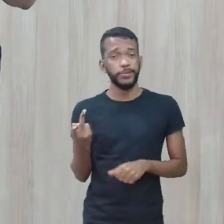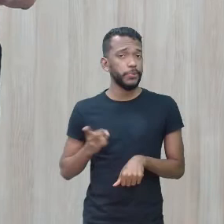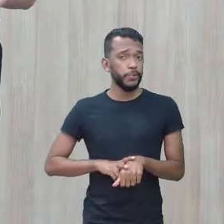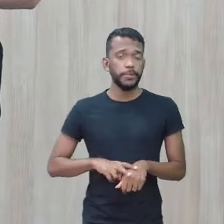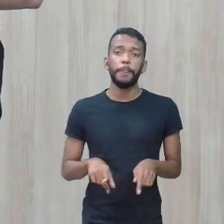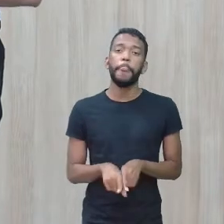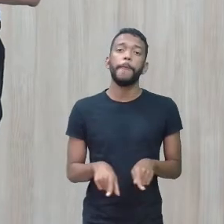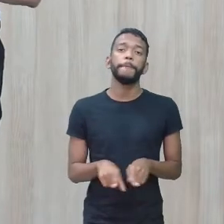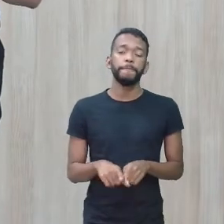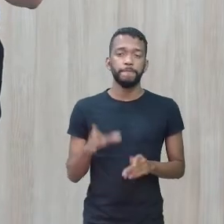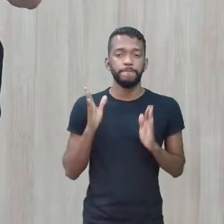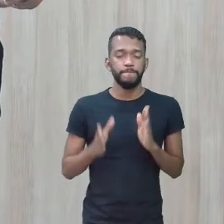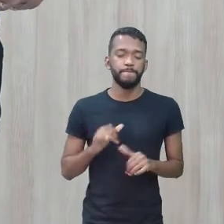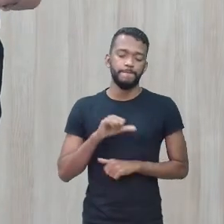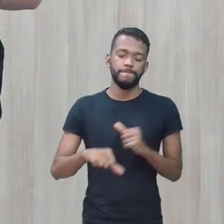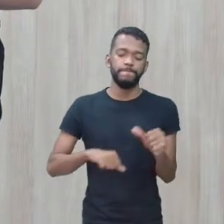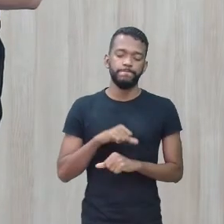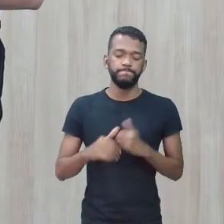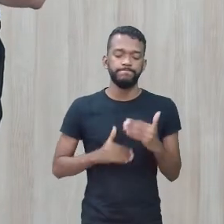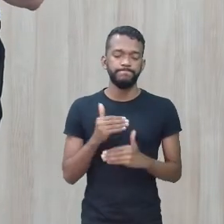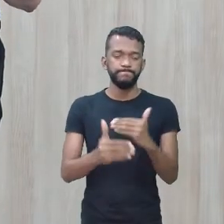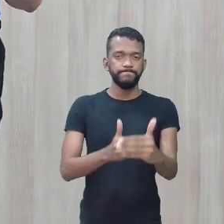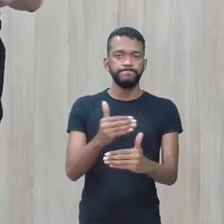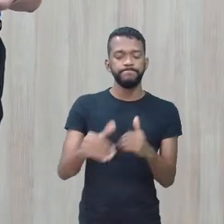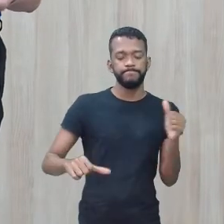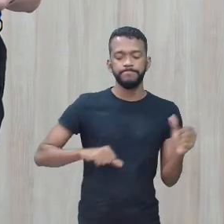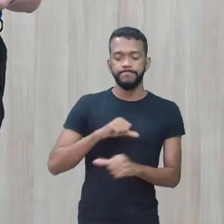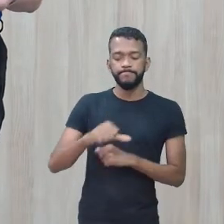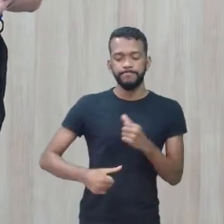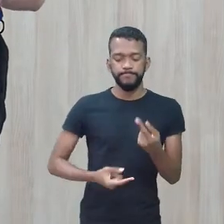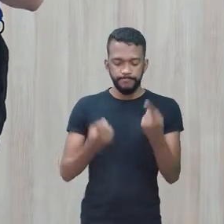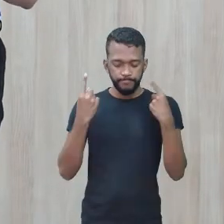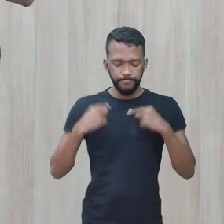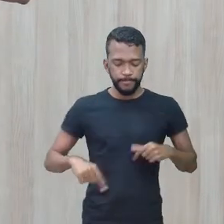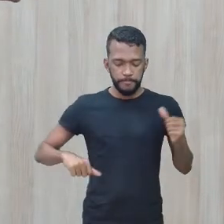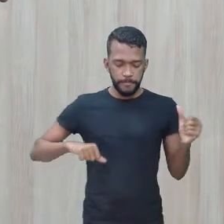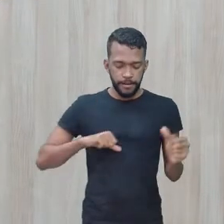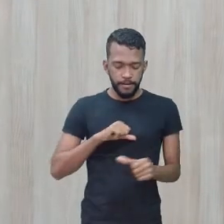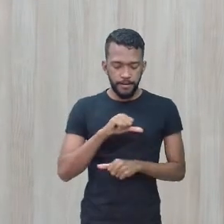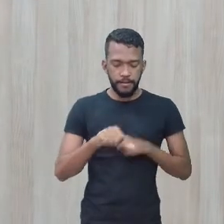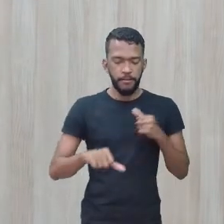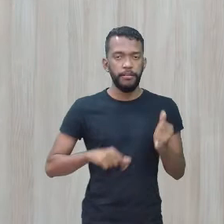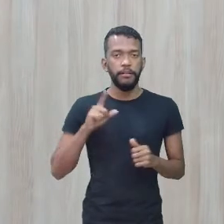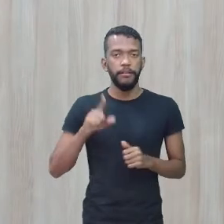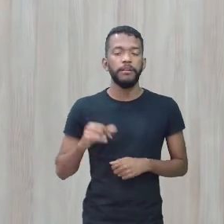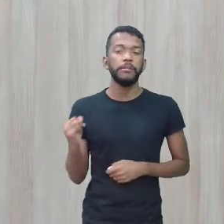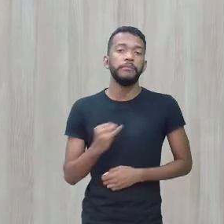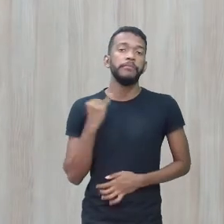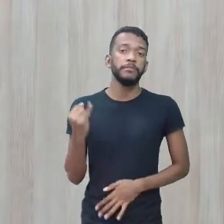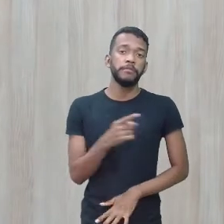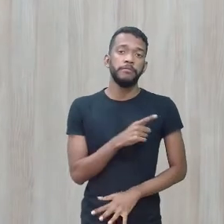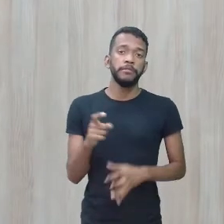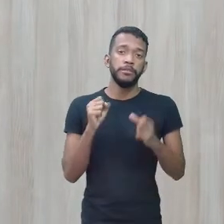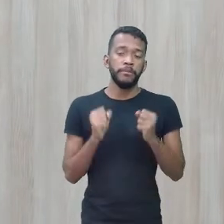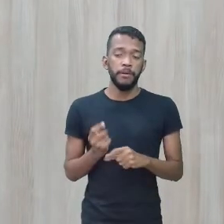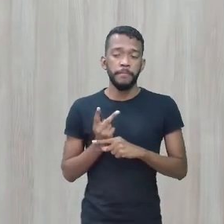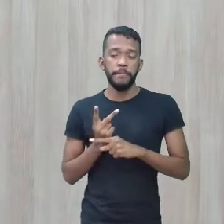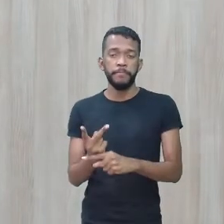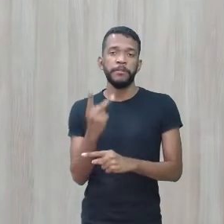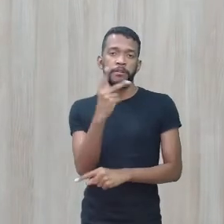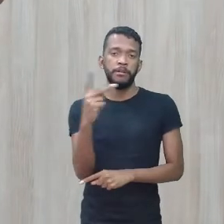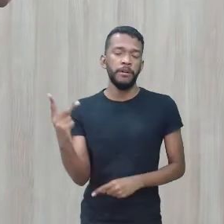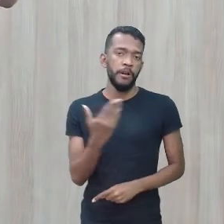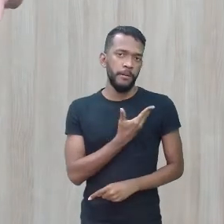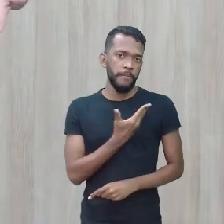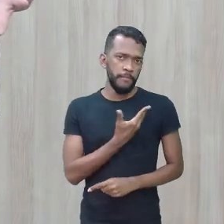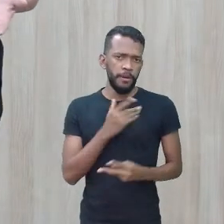uma fase de transição, ou seja, de transformação, que é muito importante que você procure seus amigos,